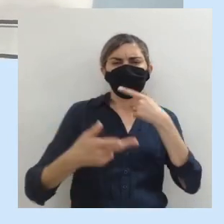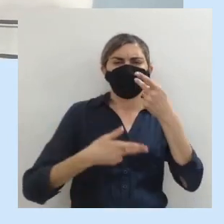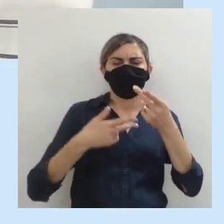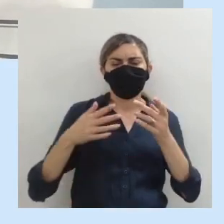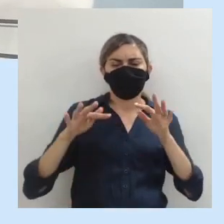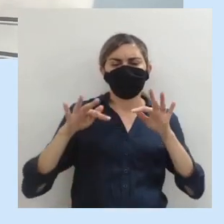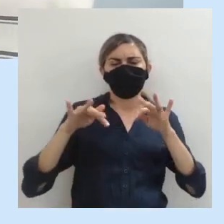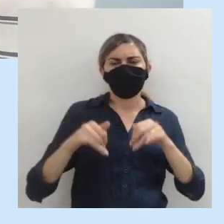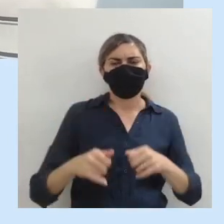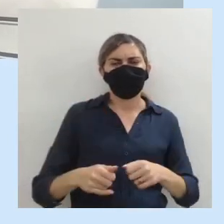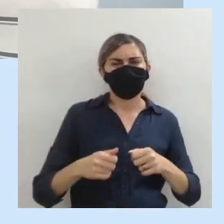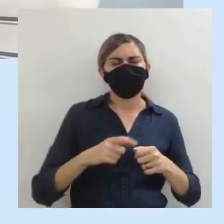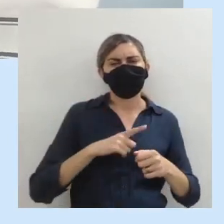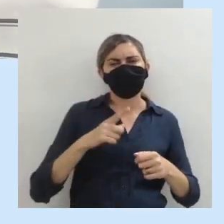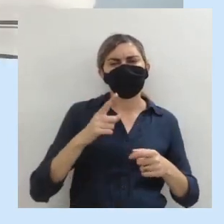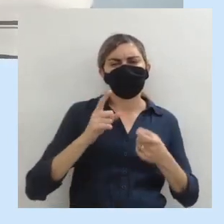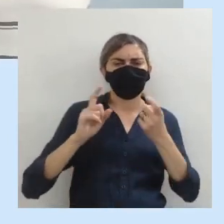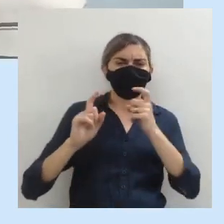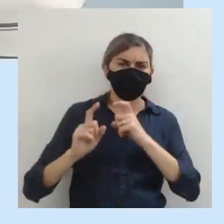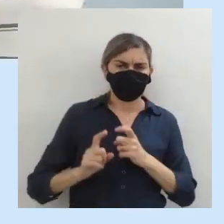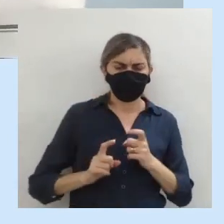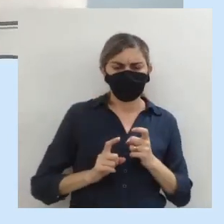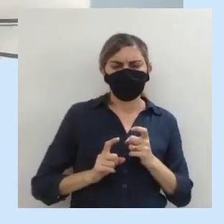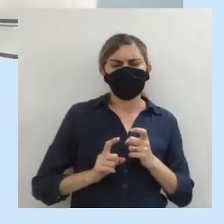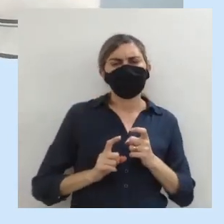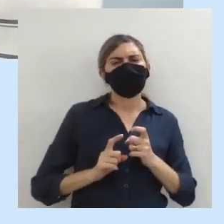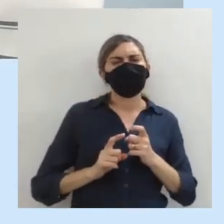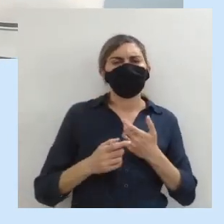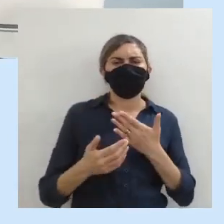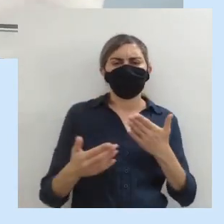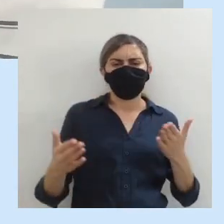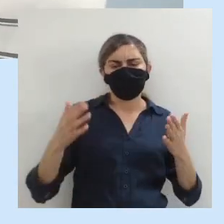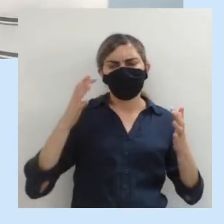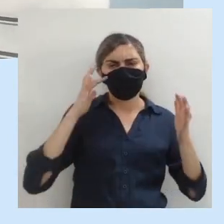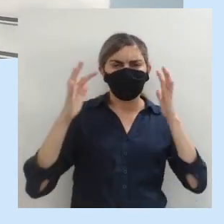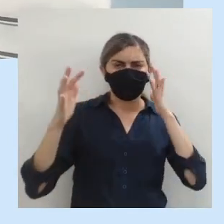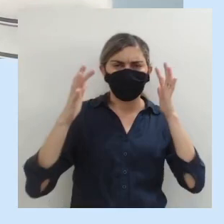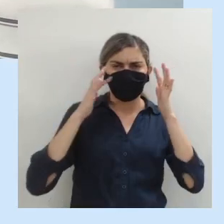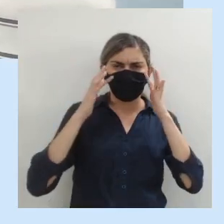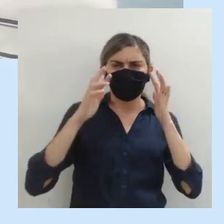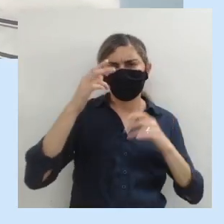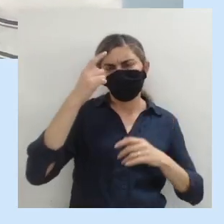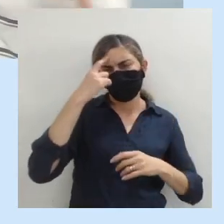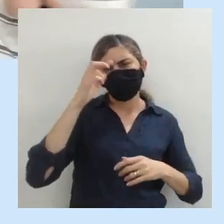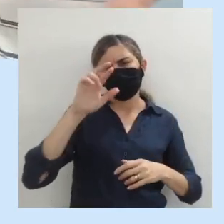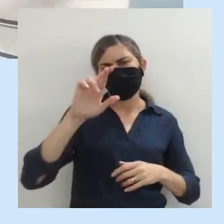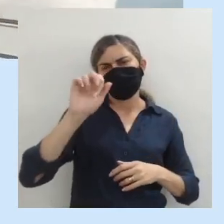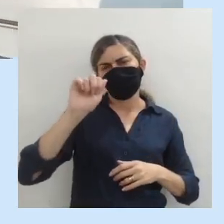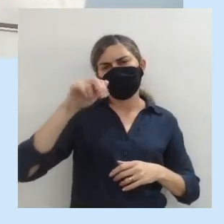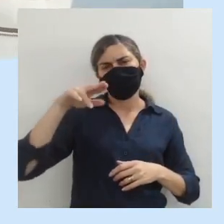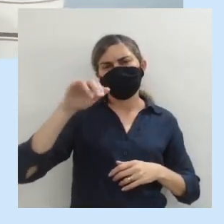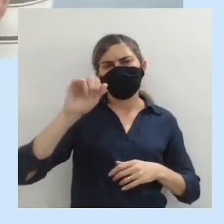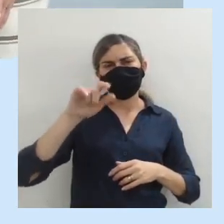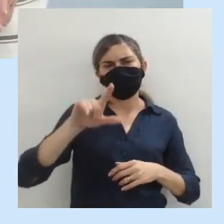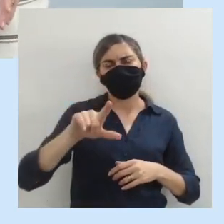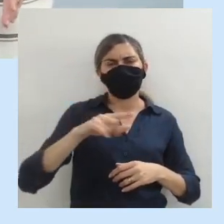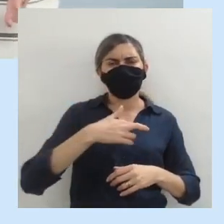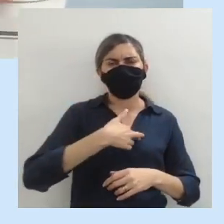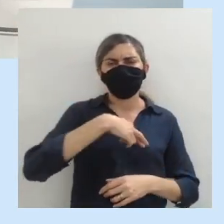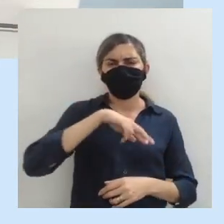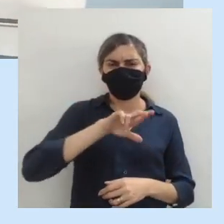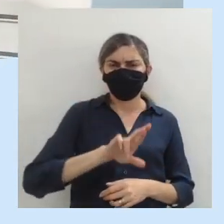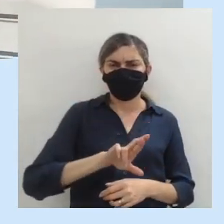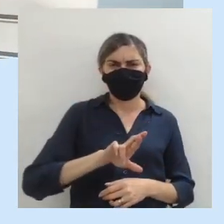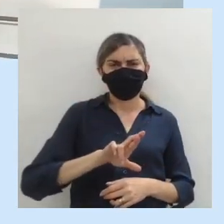final. Vejam só, a articulação entre o pensamento racional e o